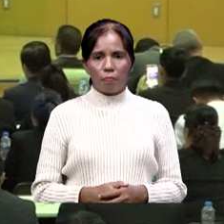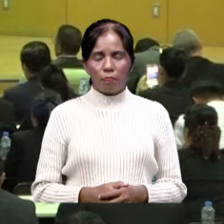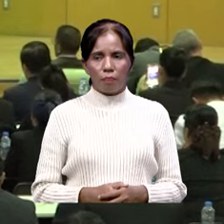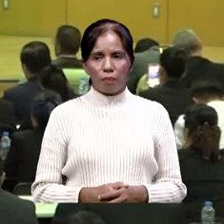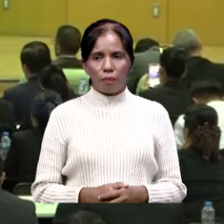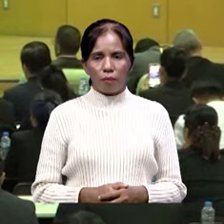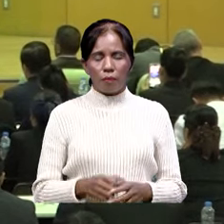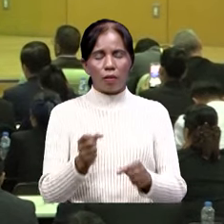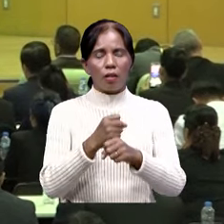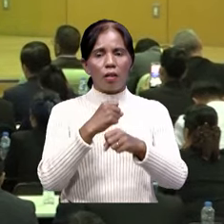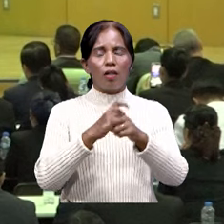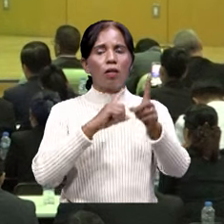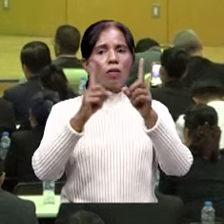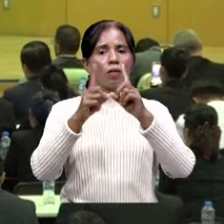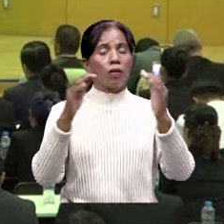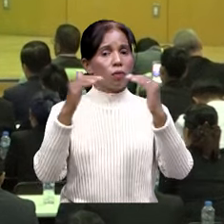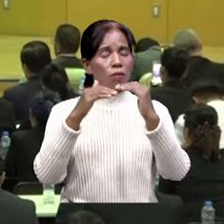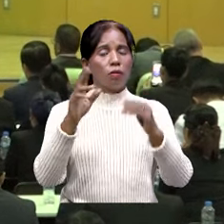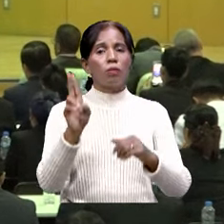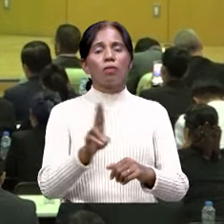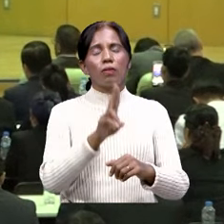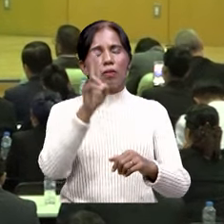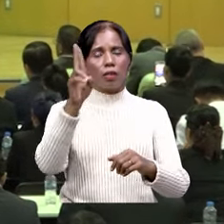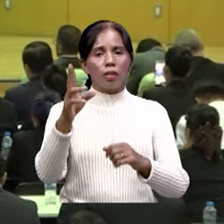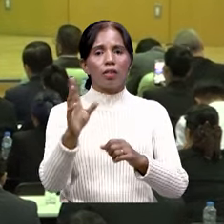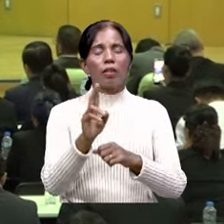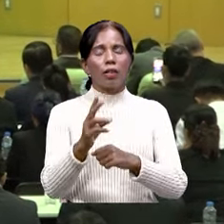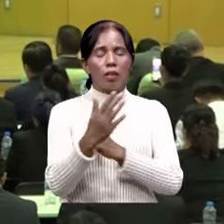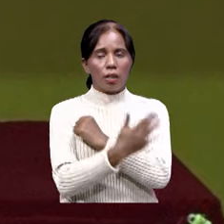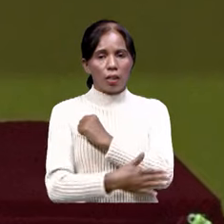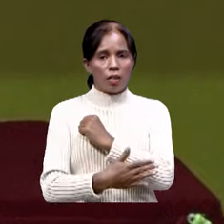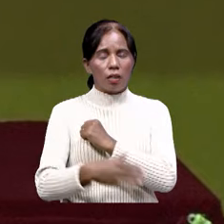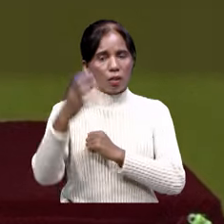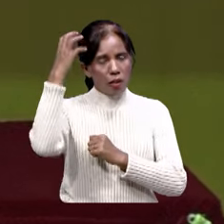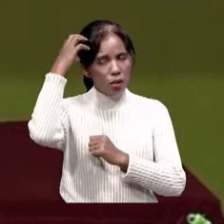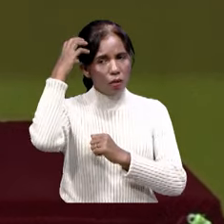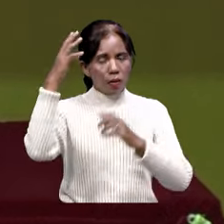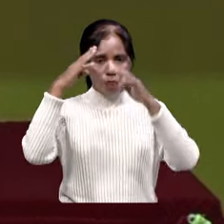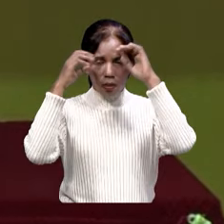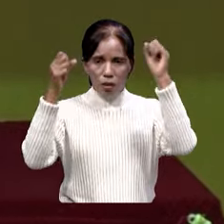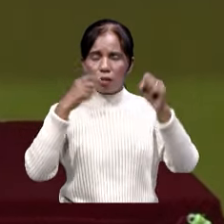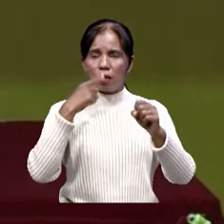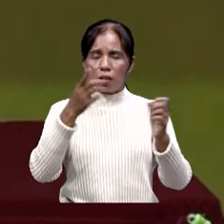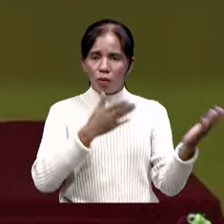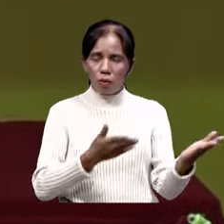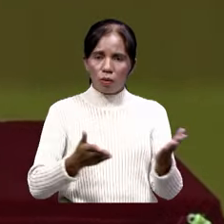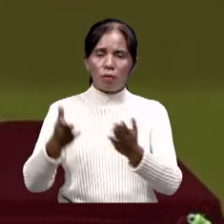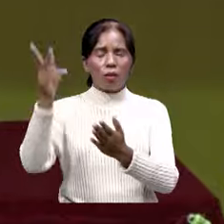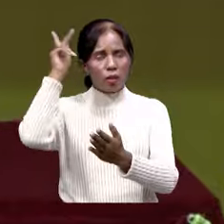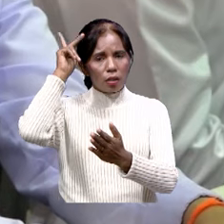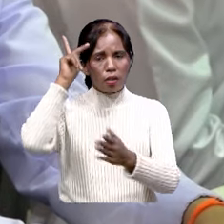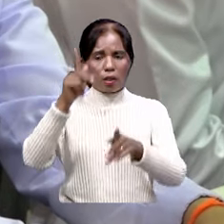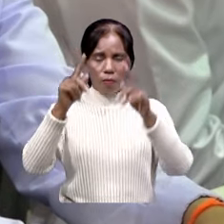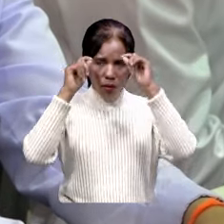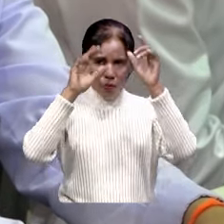Foi na Lao Palestra e Universidade Nacional Laos, Presidente da República José Ramos Horta Hateten, atua eleva conhecimento